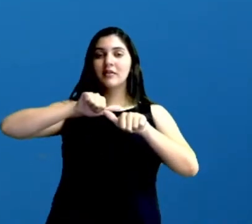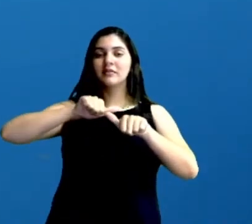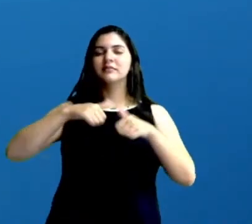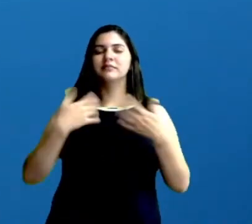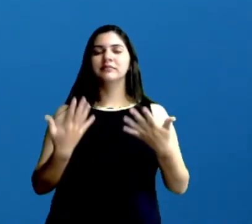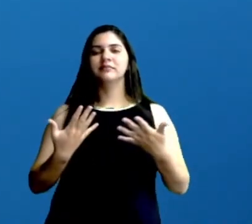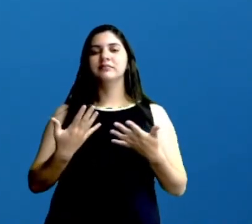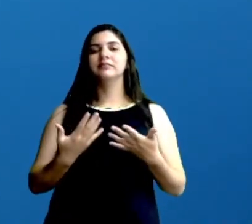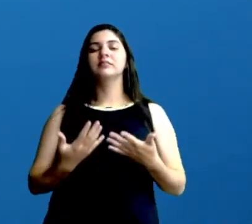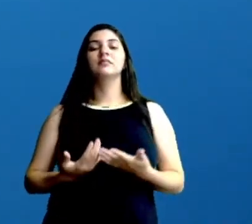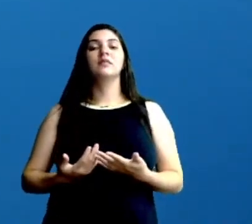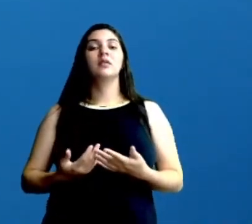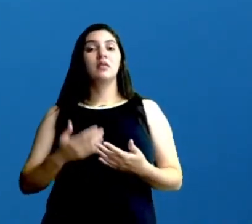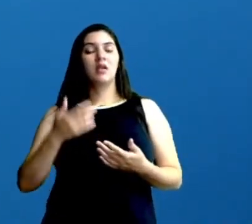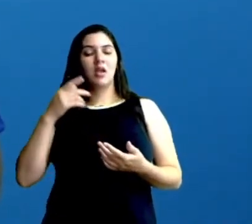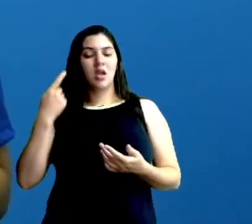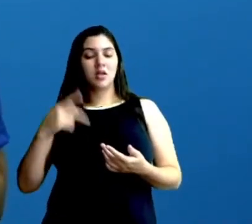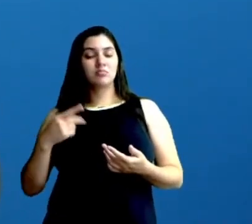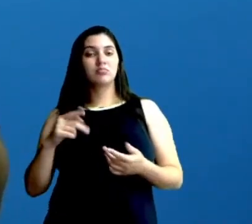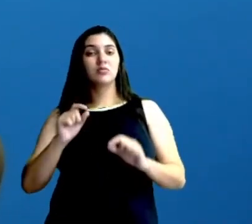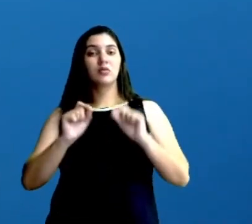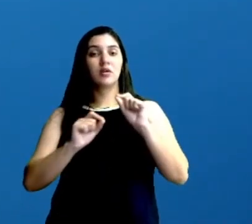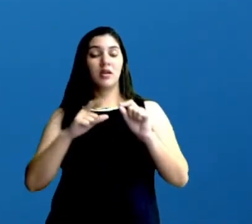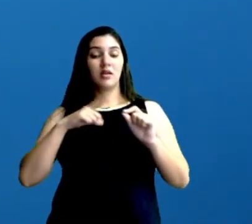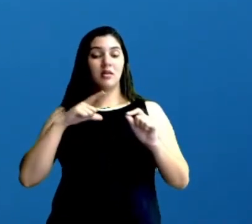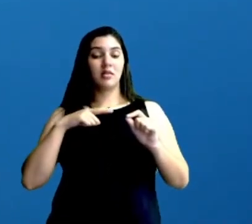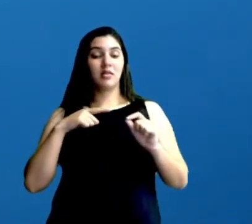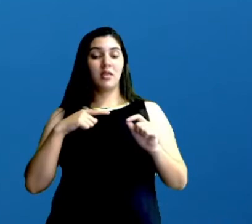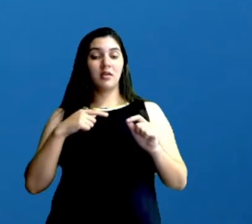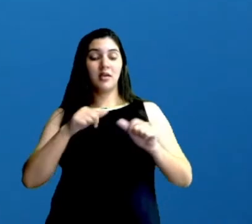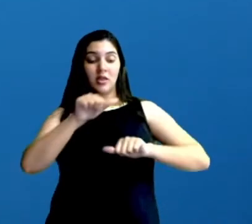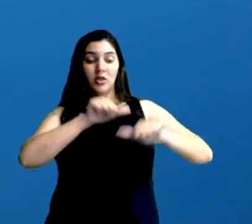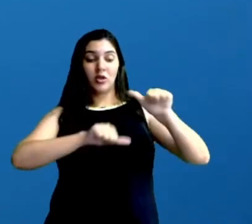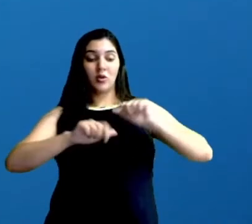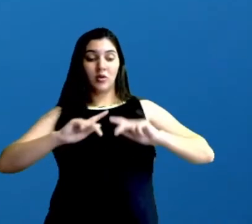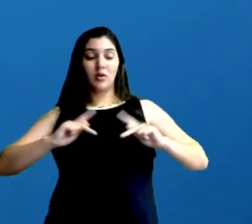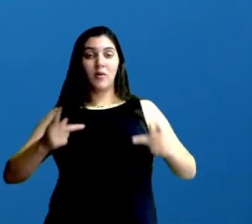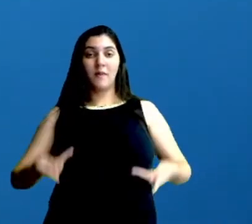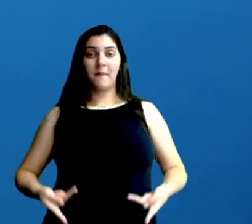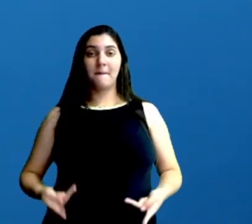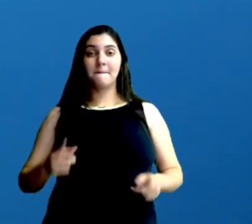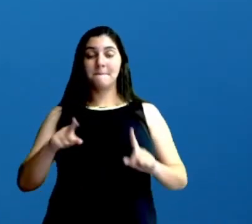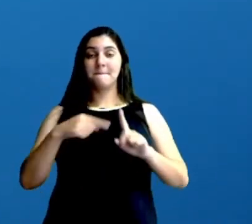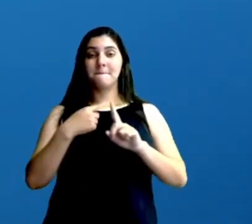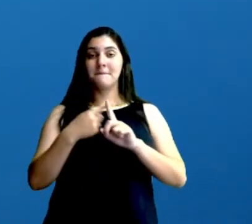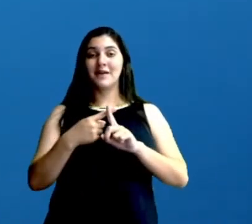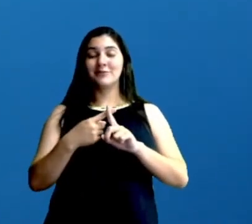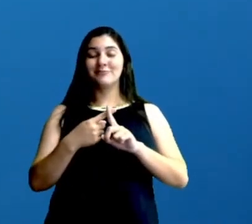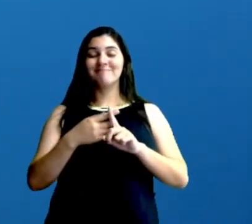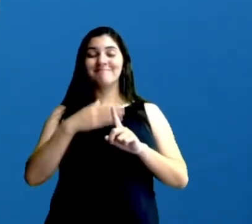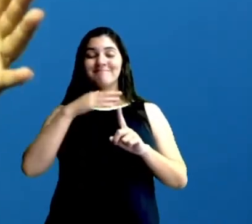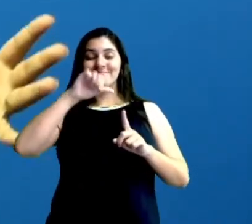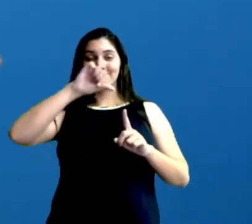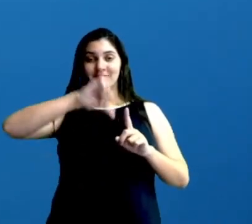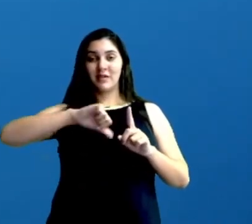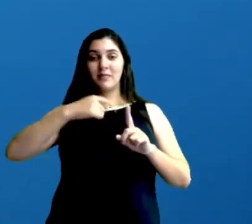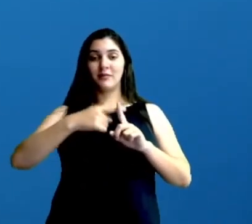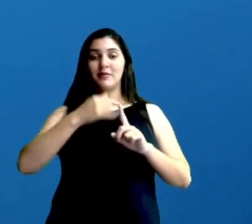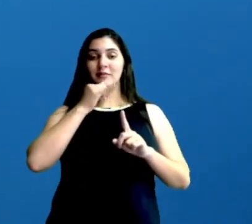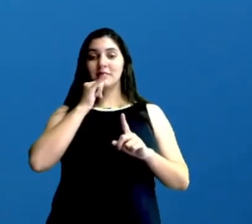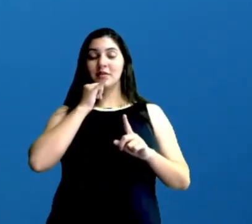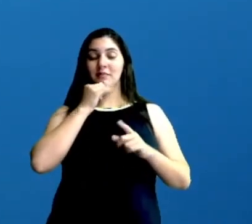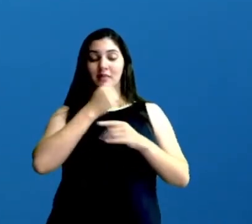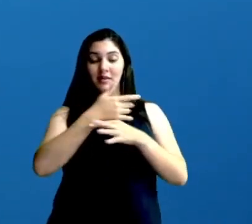paisagem modificada. É aquela que tem uma intervenção humana, mas para um lado negativo, né? A gente olha para uma cidade,